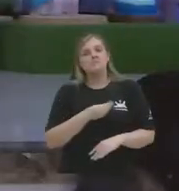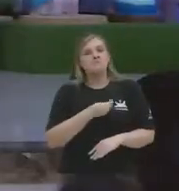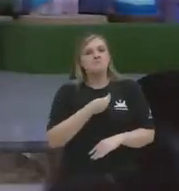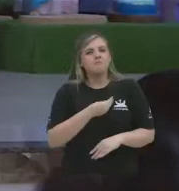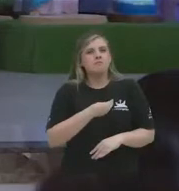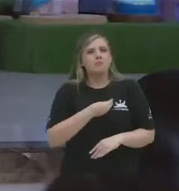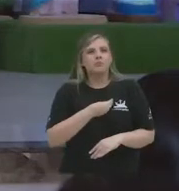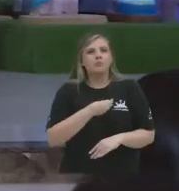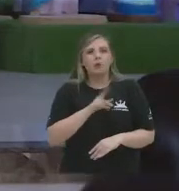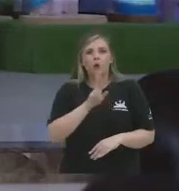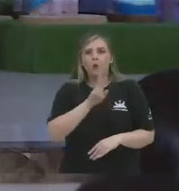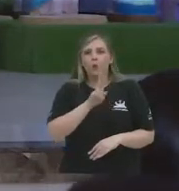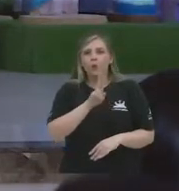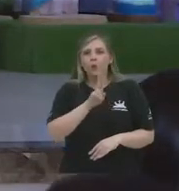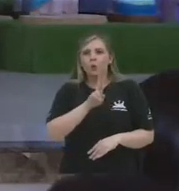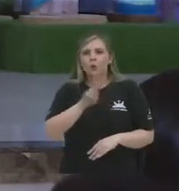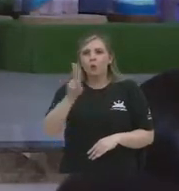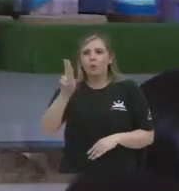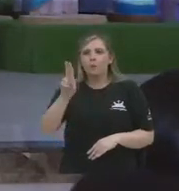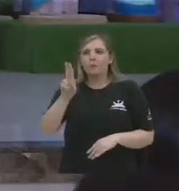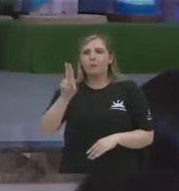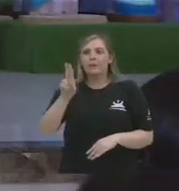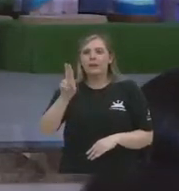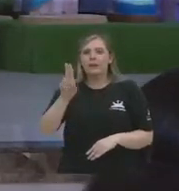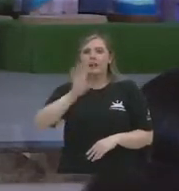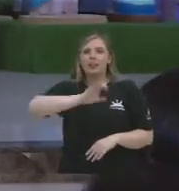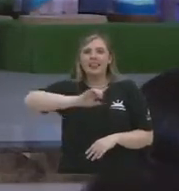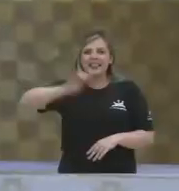chamadas Deus dos Milagres.